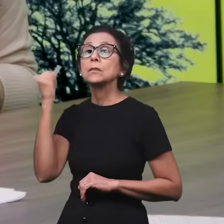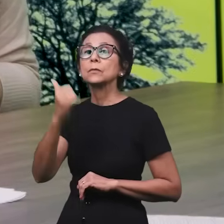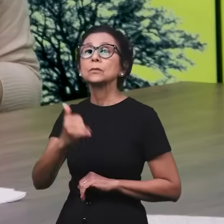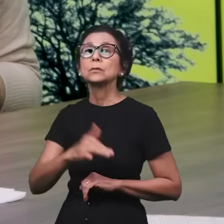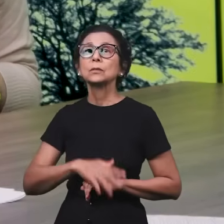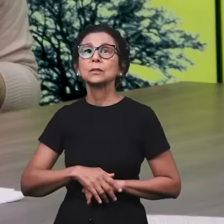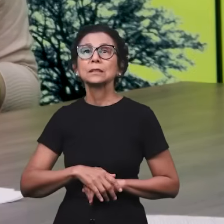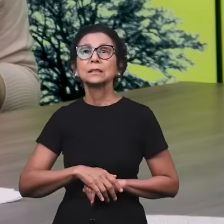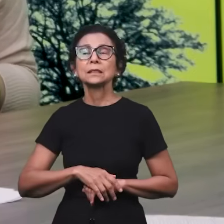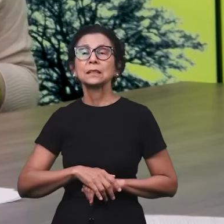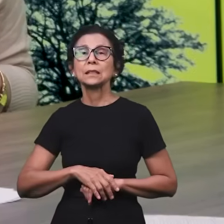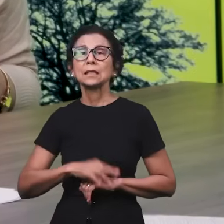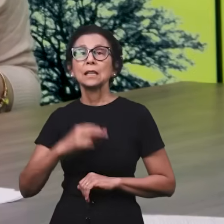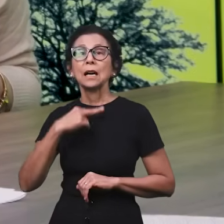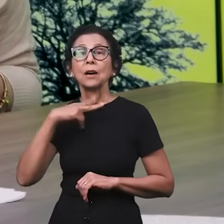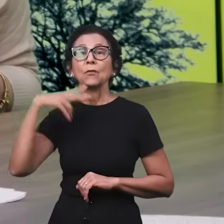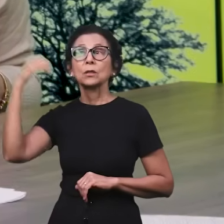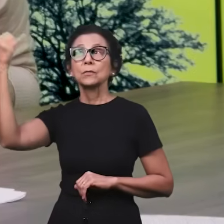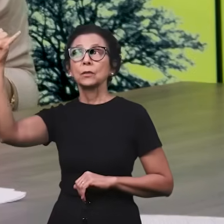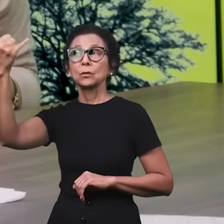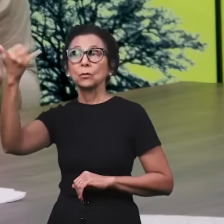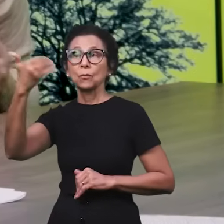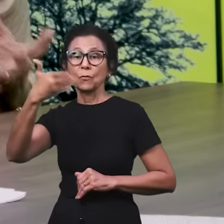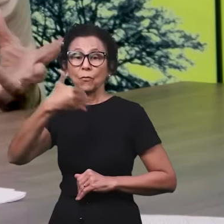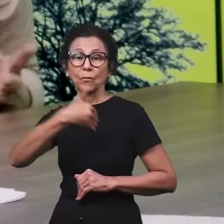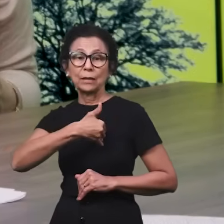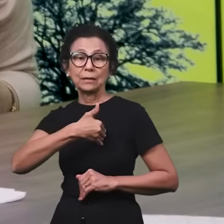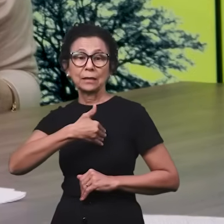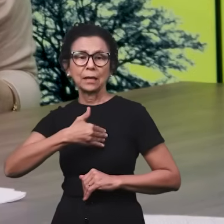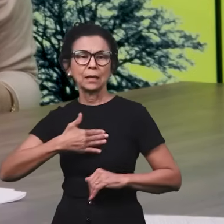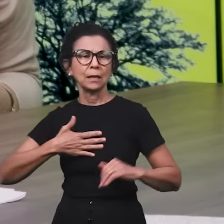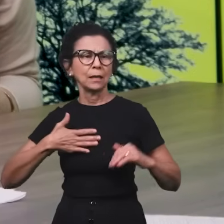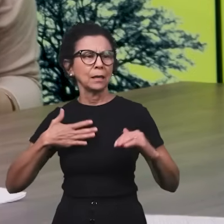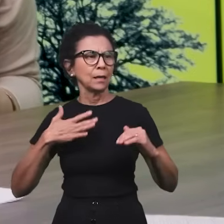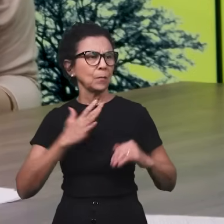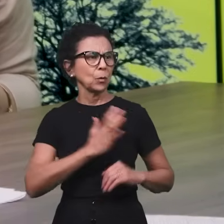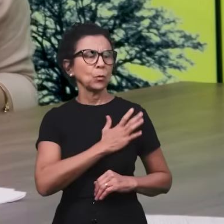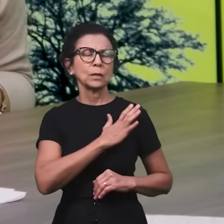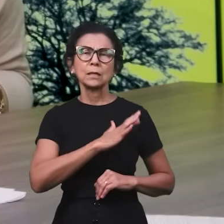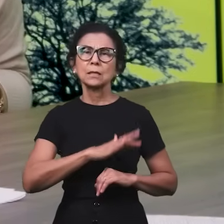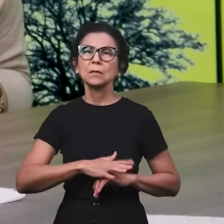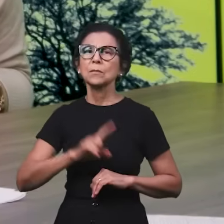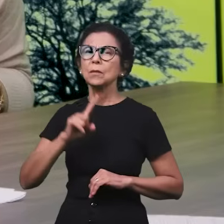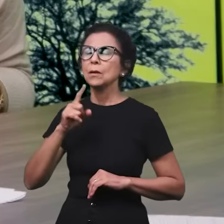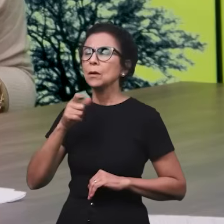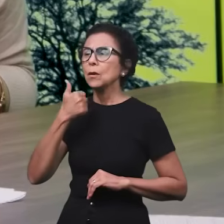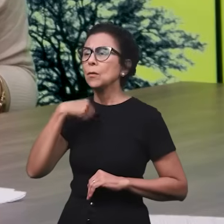a Deus. E ele falou assim, mãe, de quem que é essa voz? Eu falei, de Jesus.